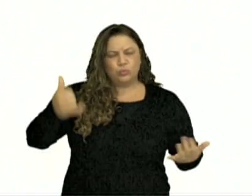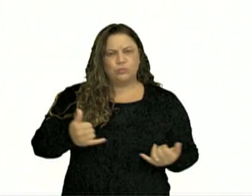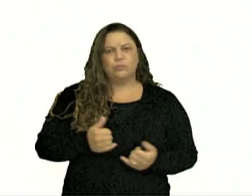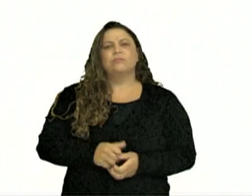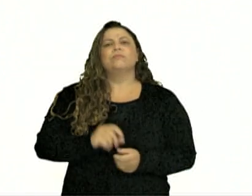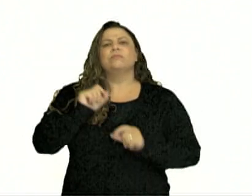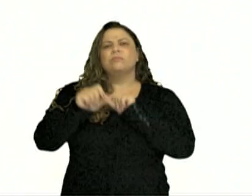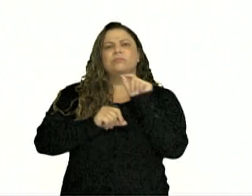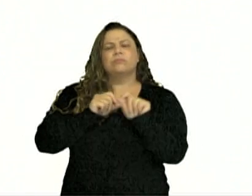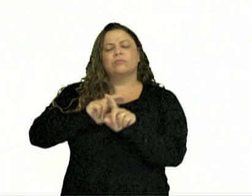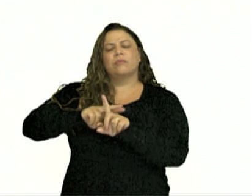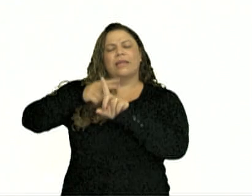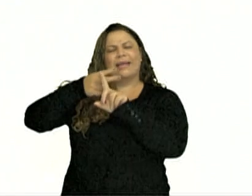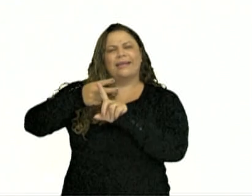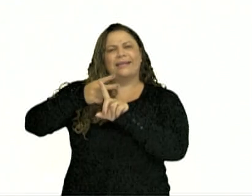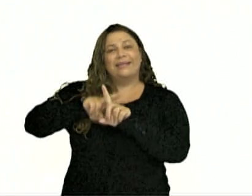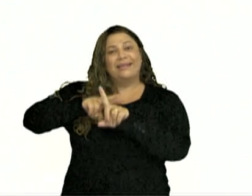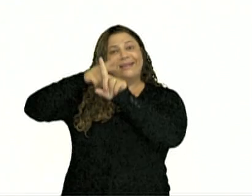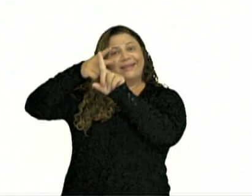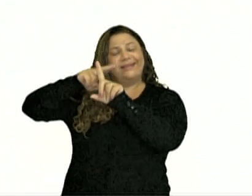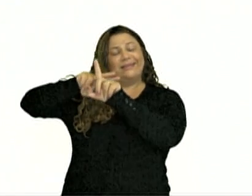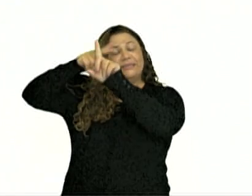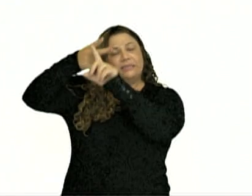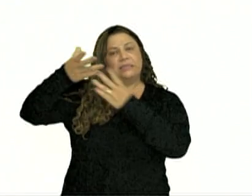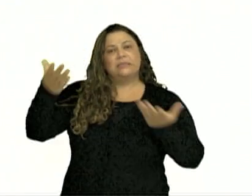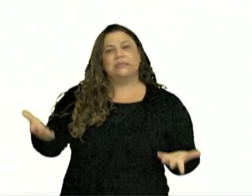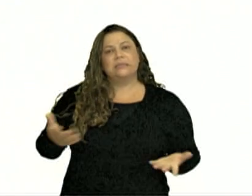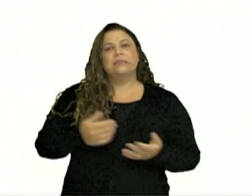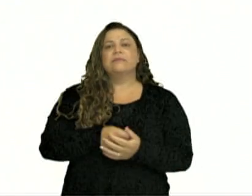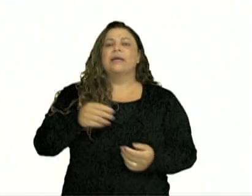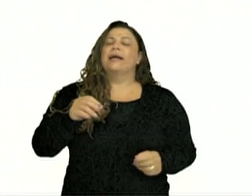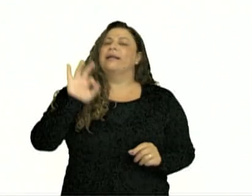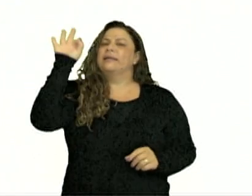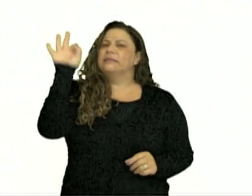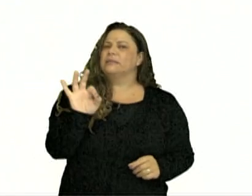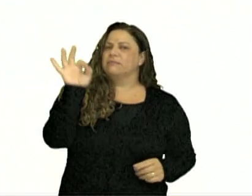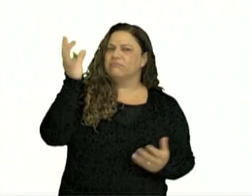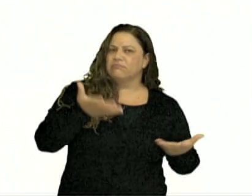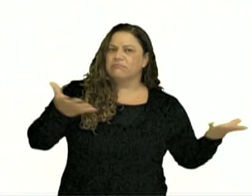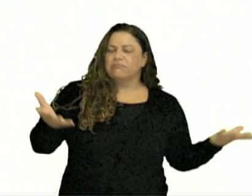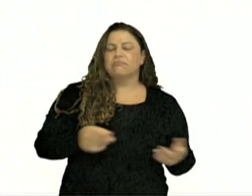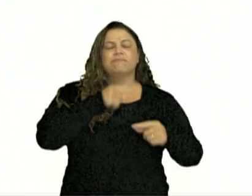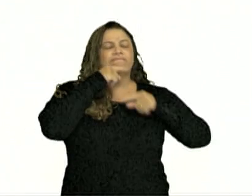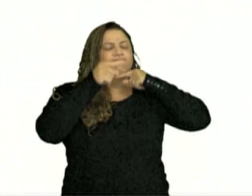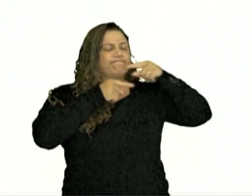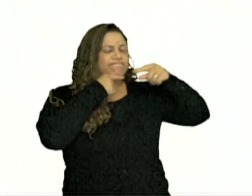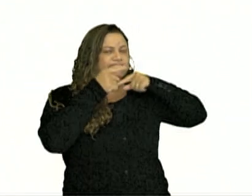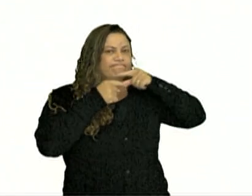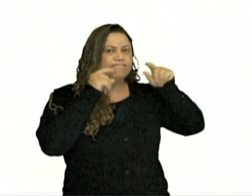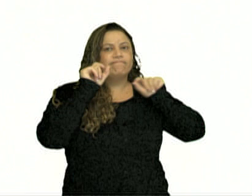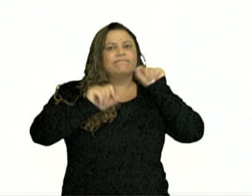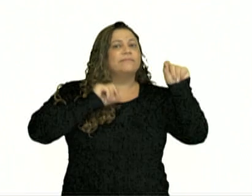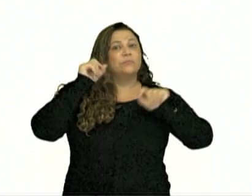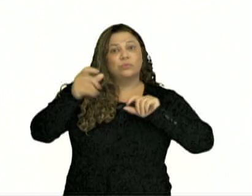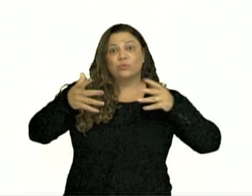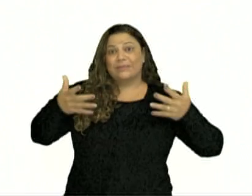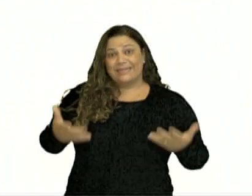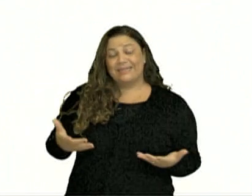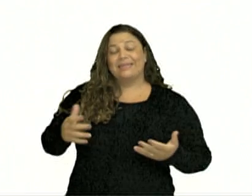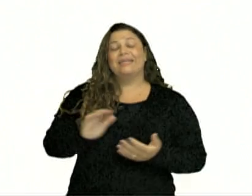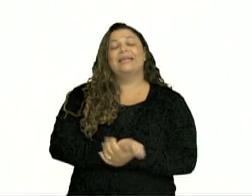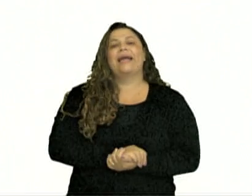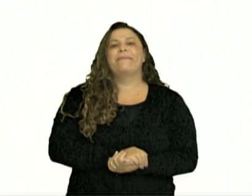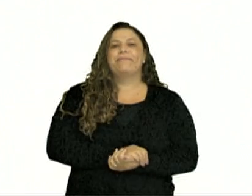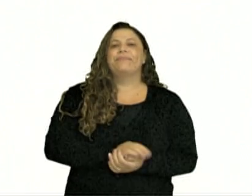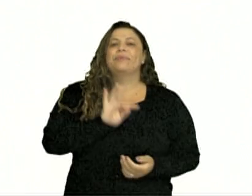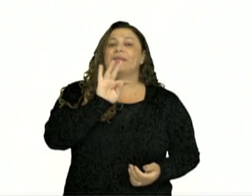taxas? Se não tem, preste atenção para a gente esclarecer as dúvidas que possam ter o que é a equivalência em taxa.